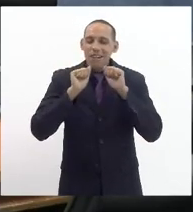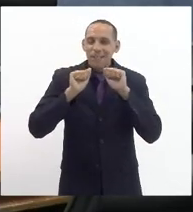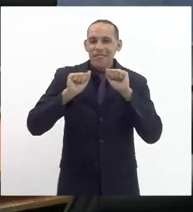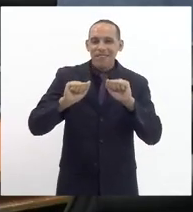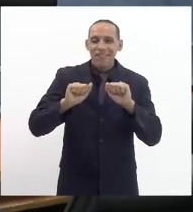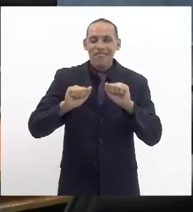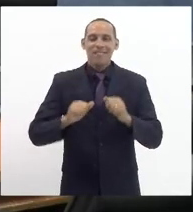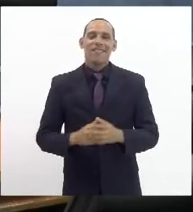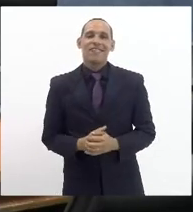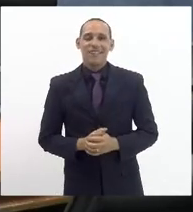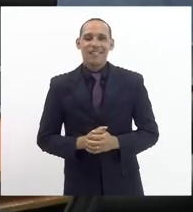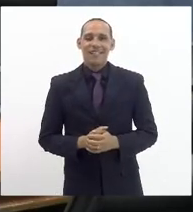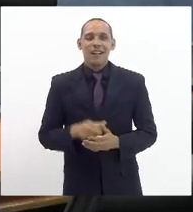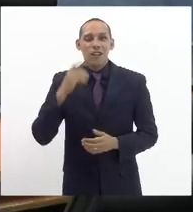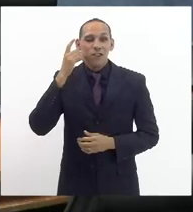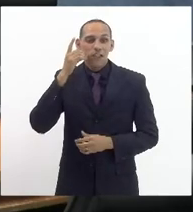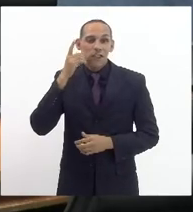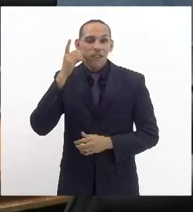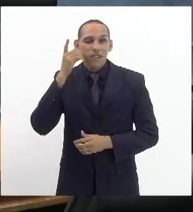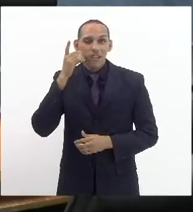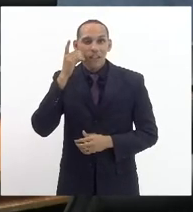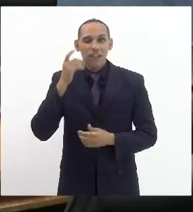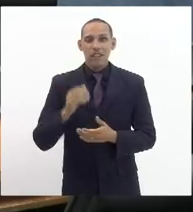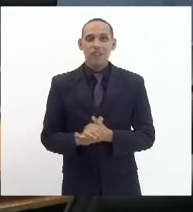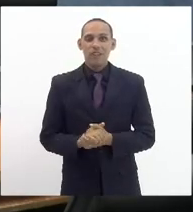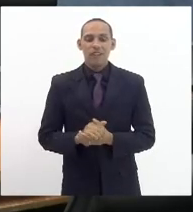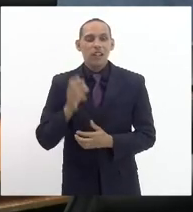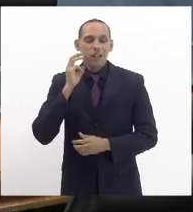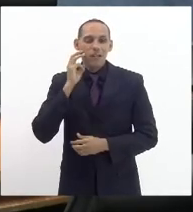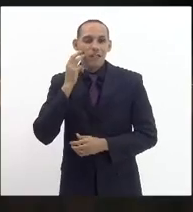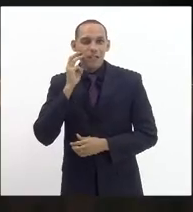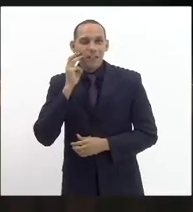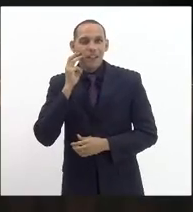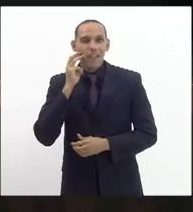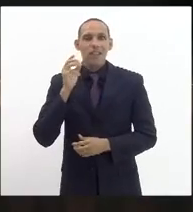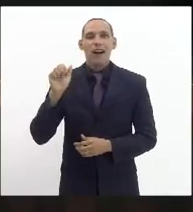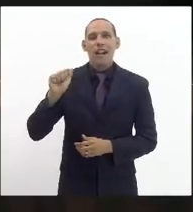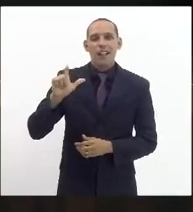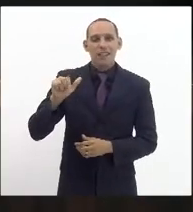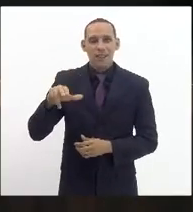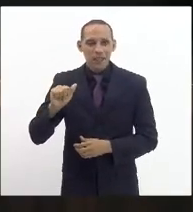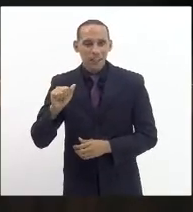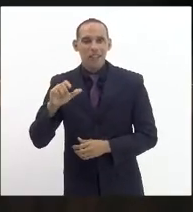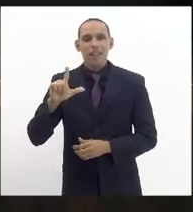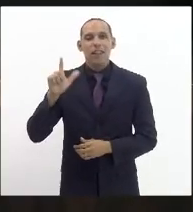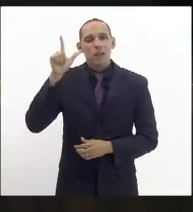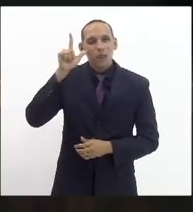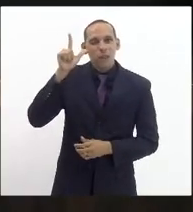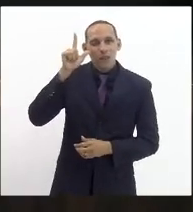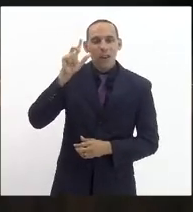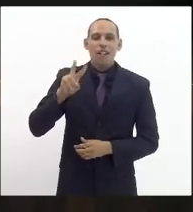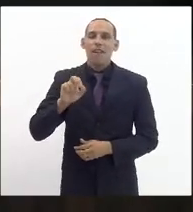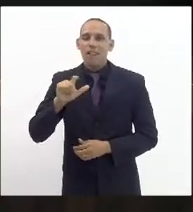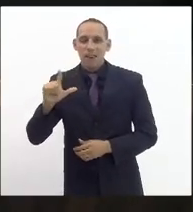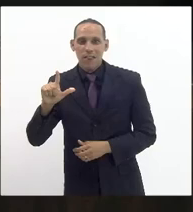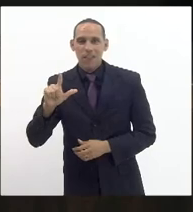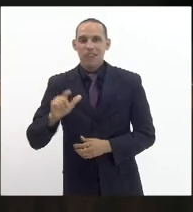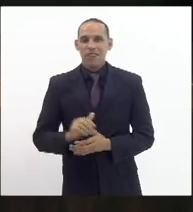assessoras, os deputados Valdec Carneiro, Alana Passos, Lucinha, Valdo Ceasa,